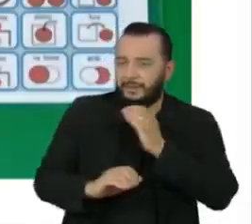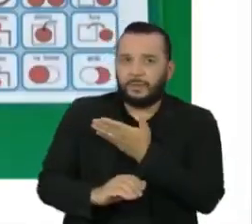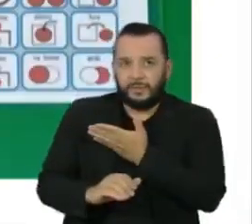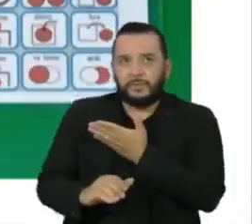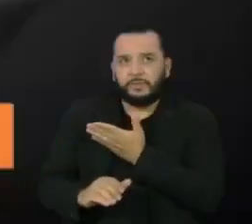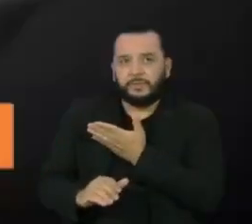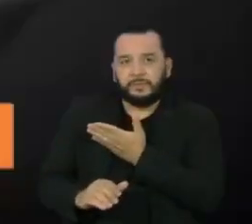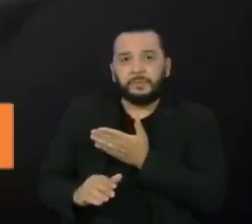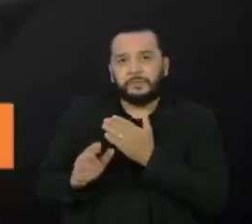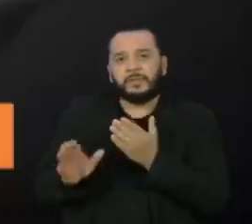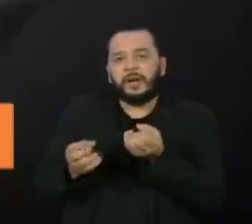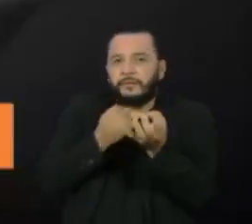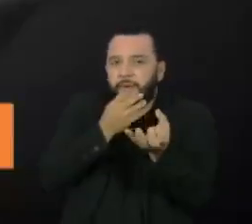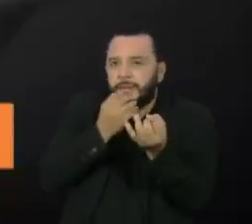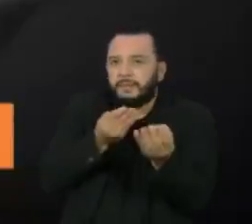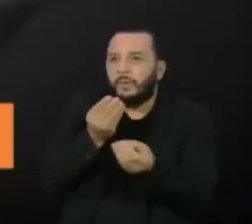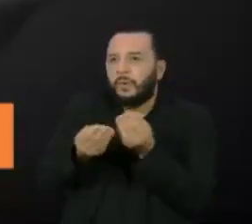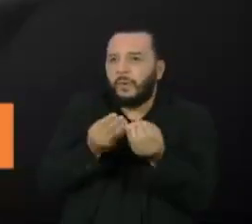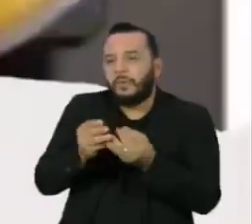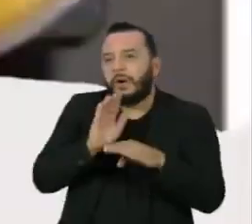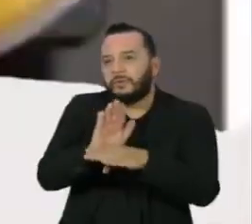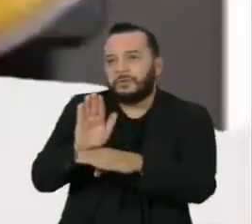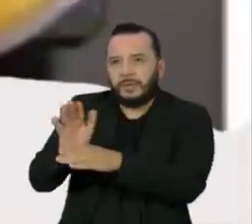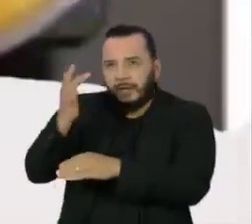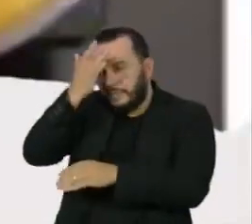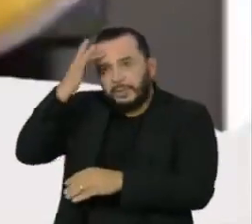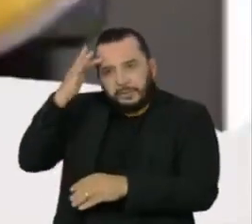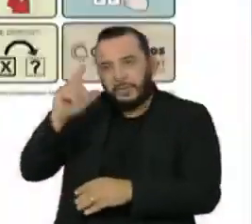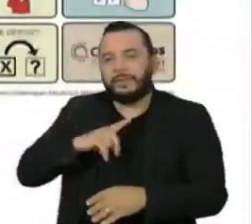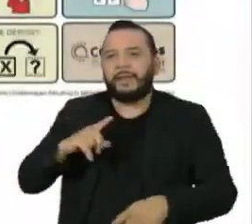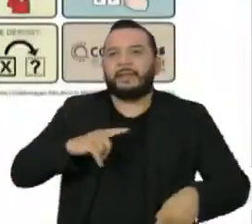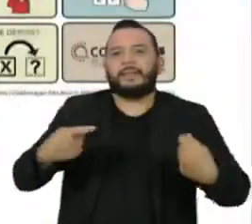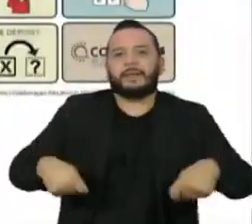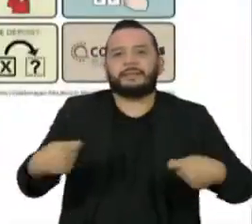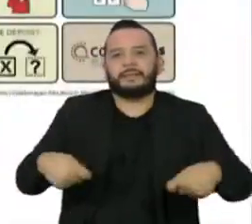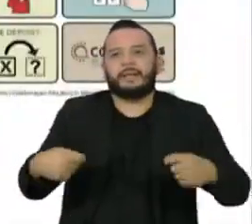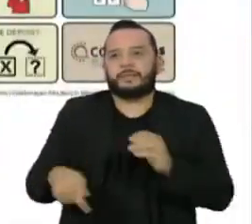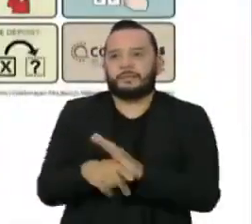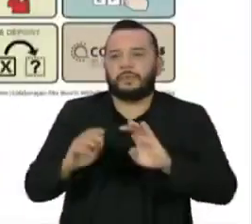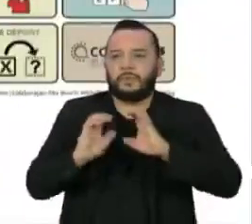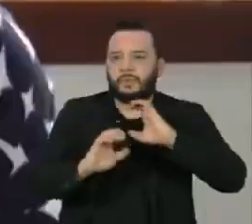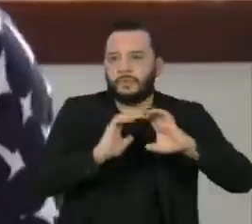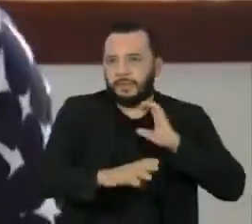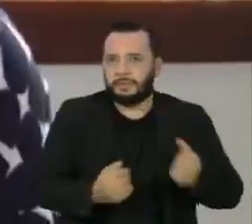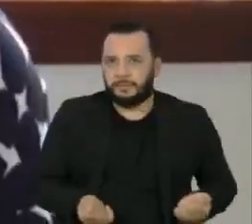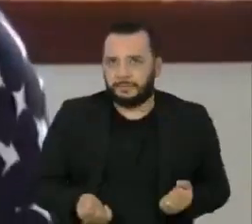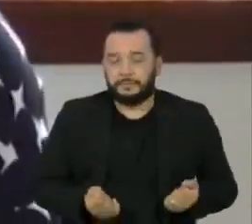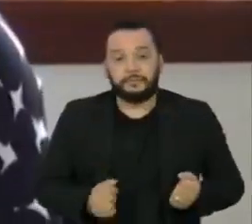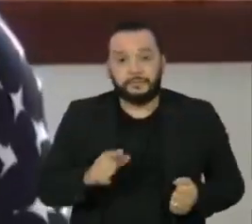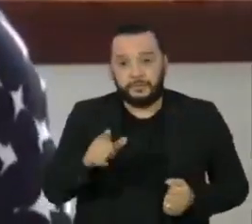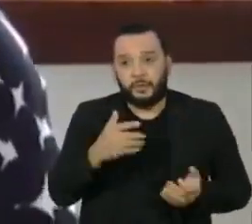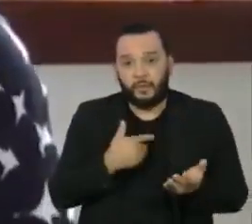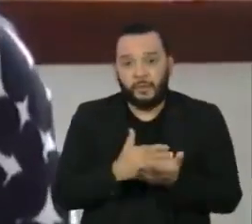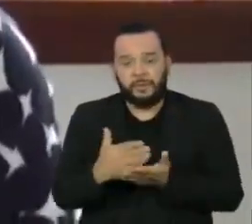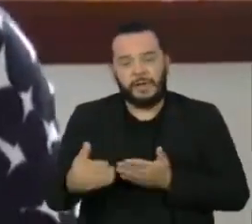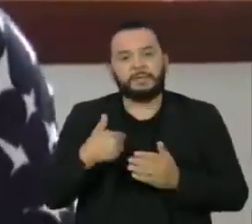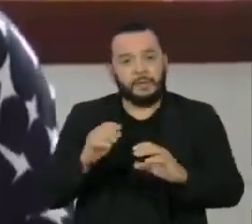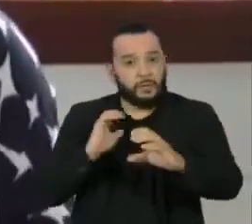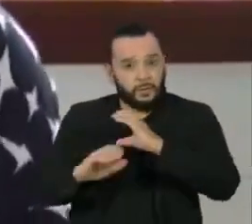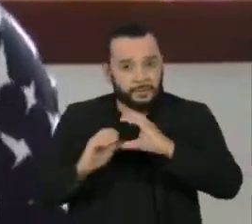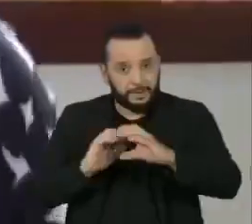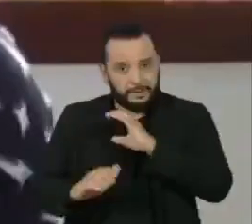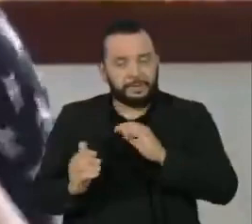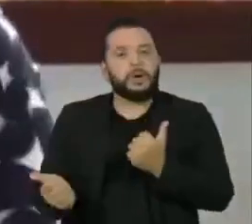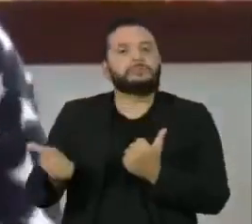informações para ajudar pessoas com necessidades complexas de comunicação. No momento em que você introduz a comunicação alternativa e ela